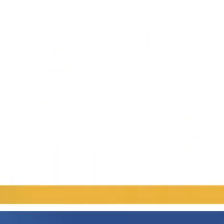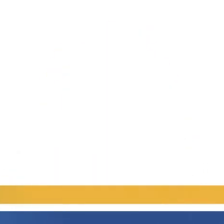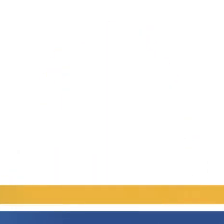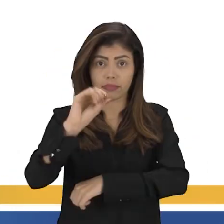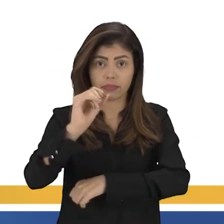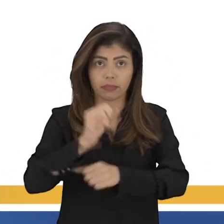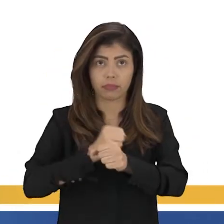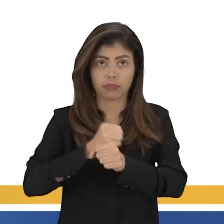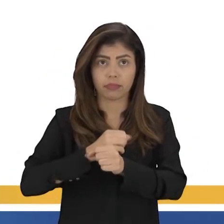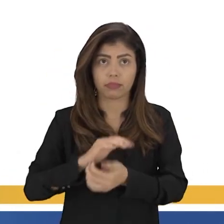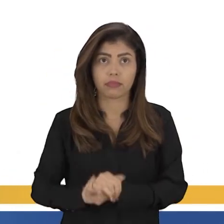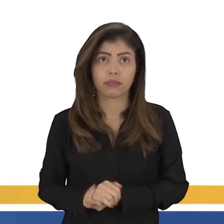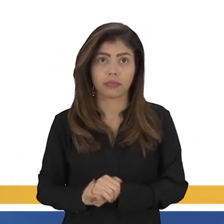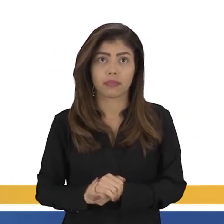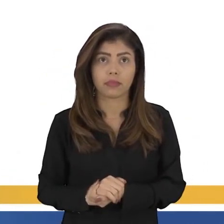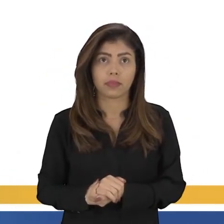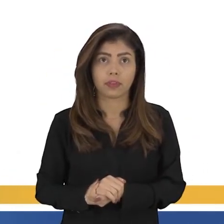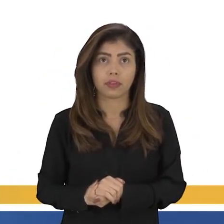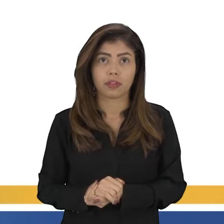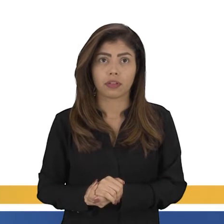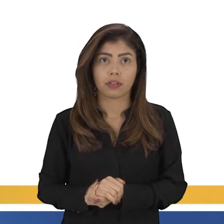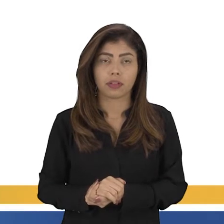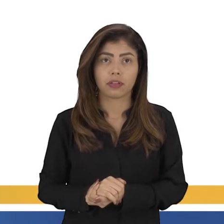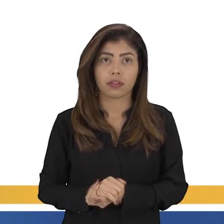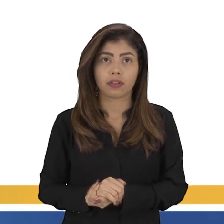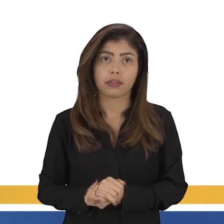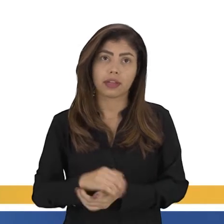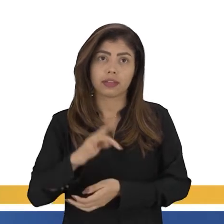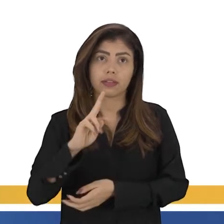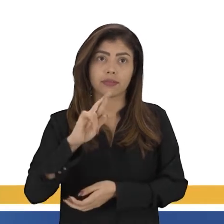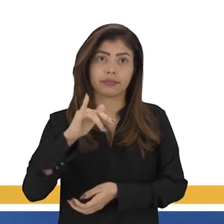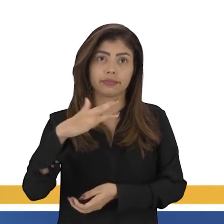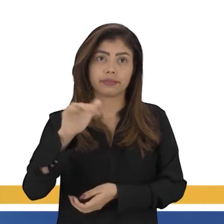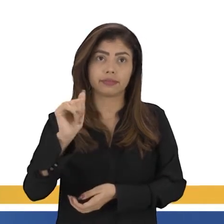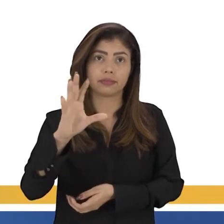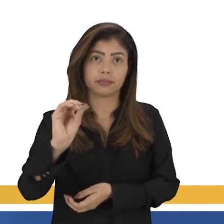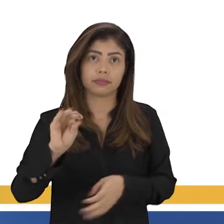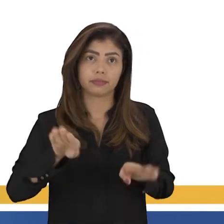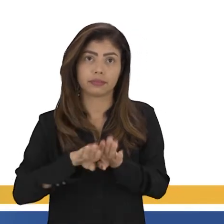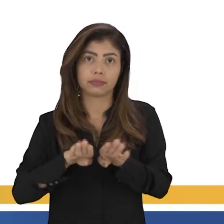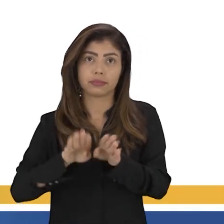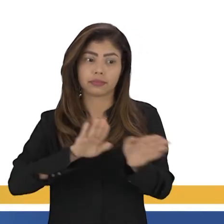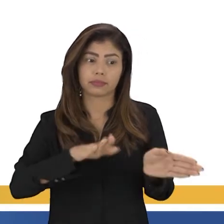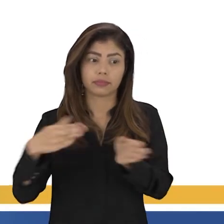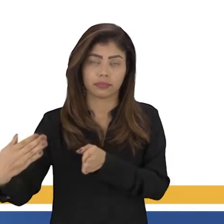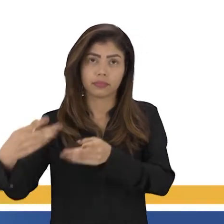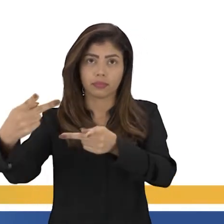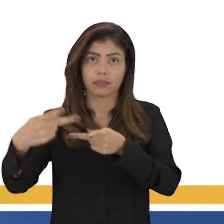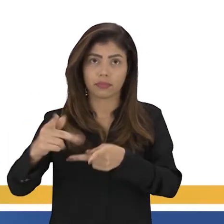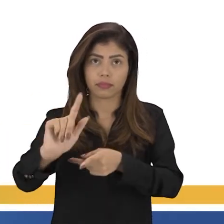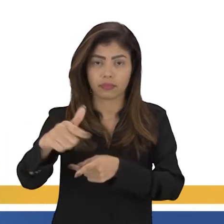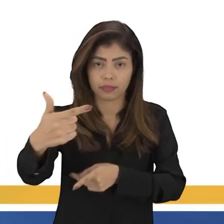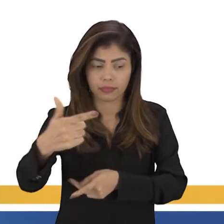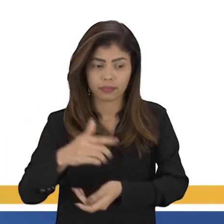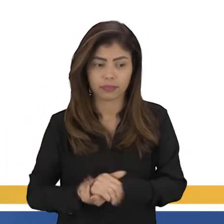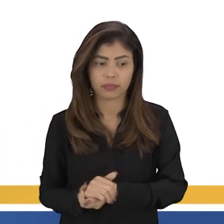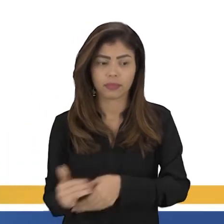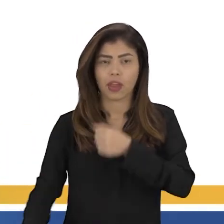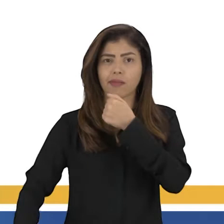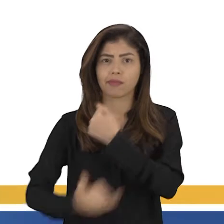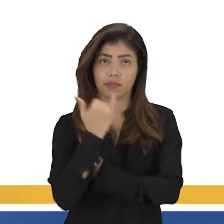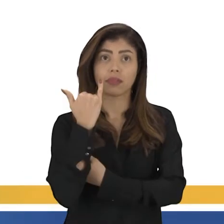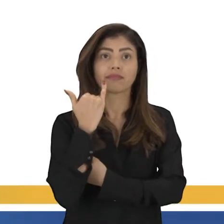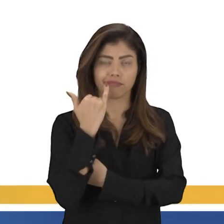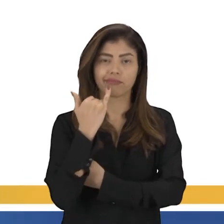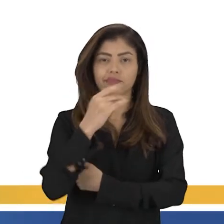anos? Pela traição por parte da pessoa próxima? Bora ler agora ali para a gente poder entender, tá? Sitting